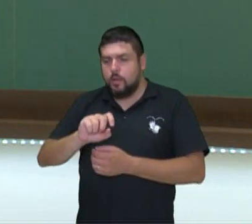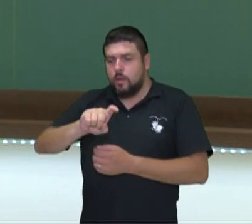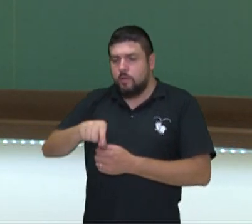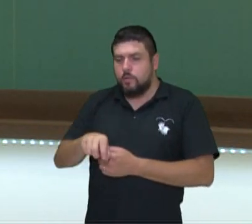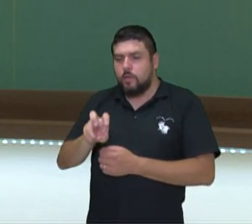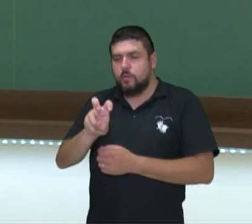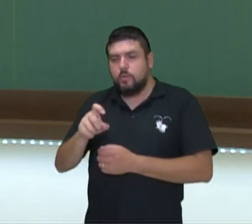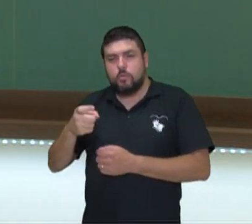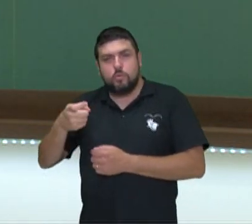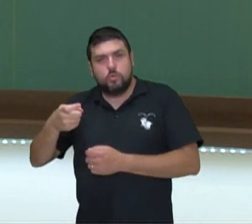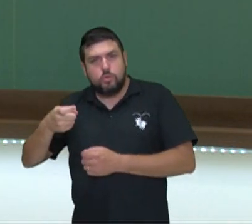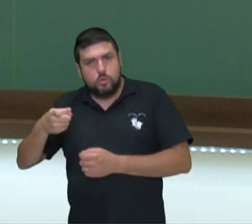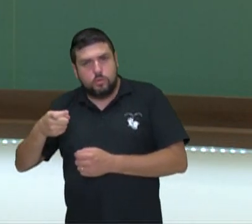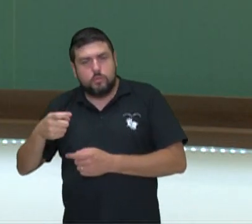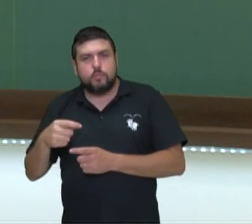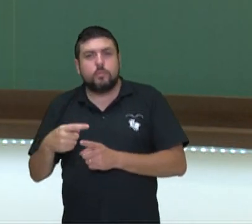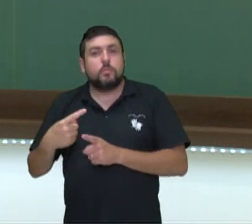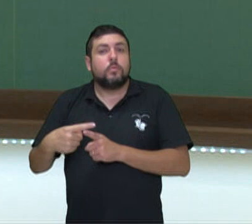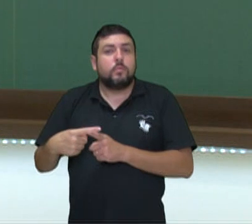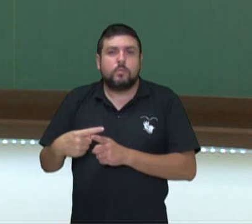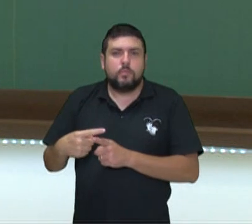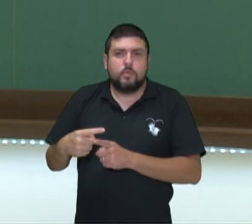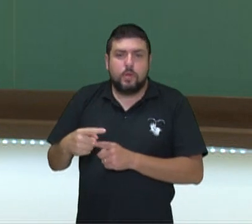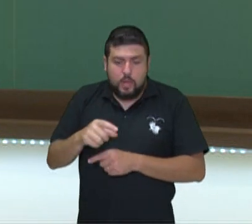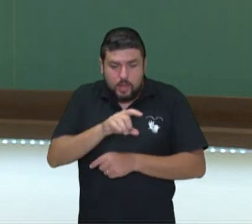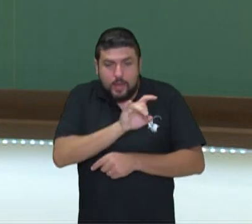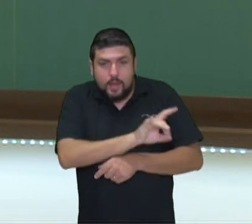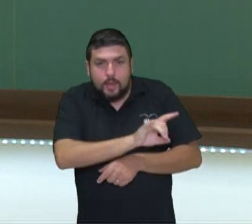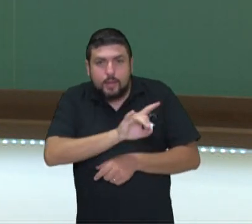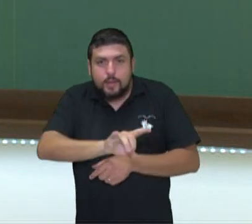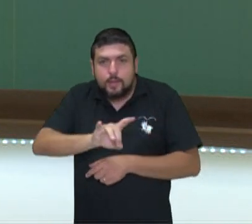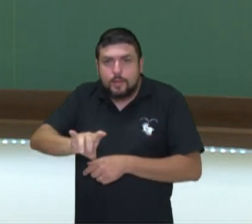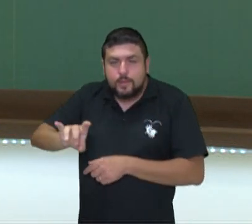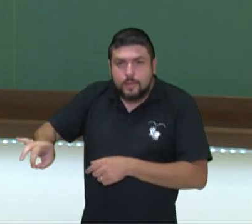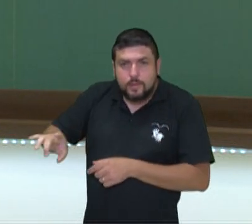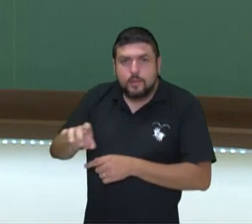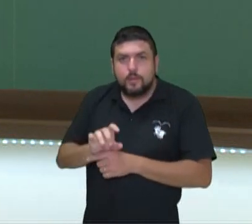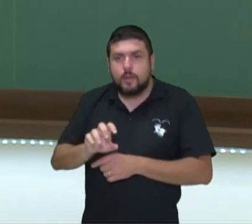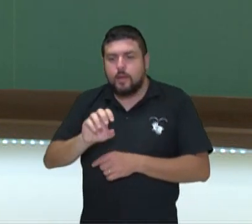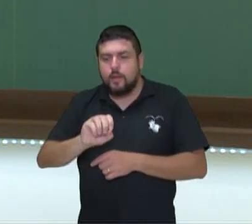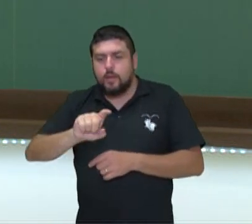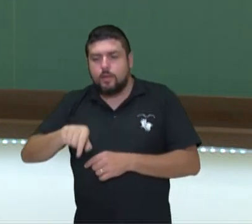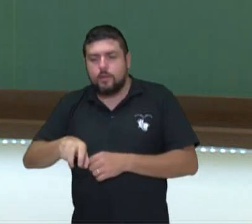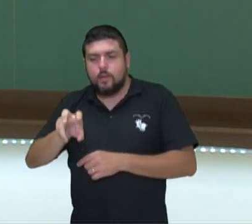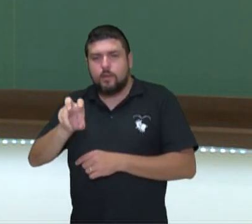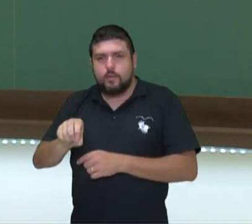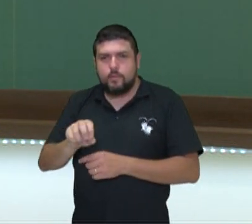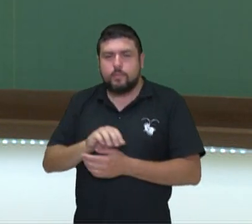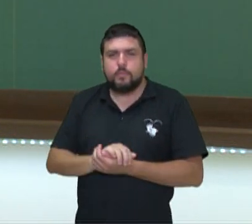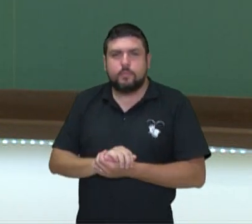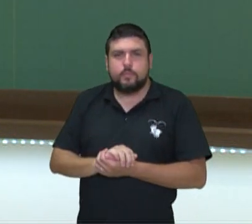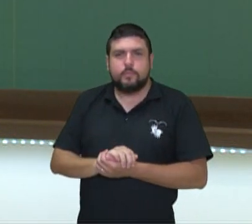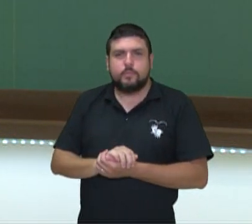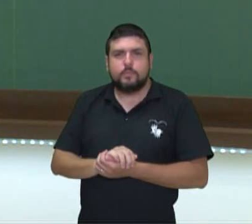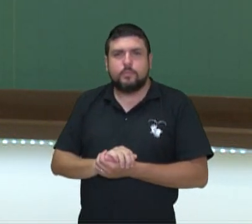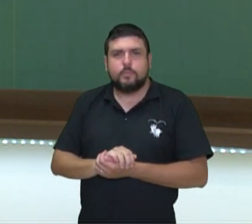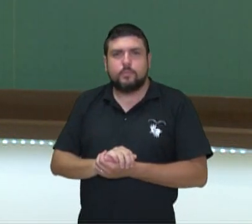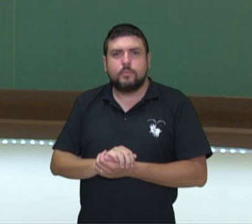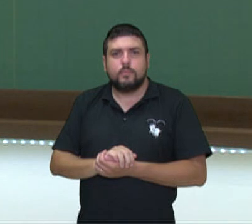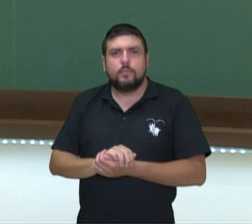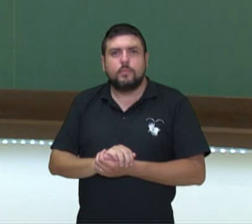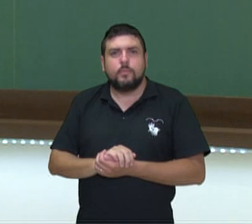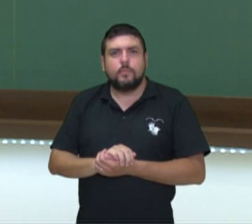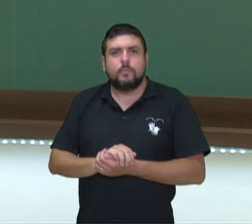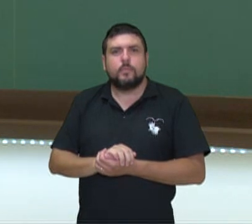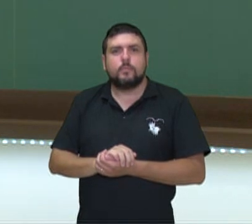0,5x, porque é 50 centavos por unidade produzida e o número de unidades produzidas, o enunciado ele pede que